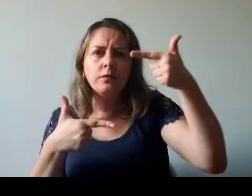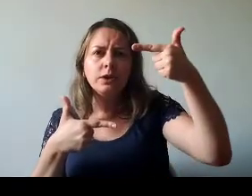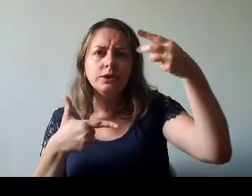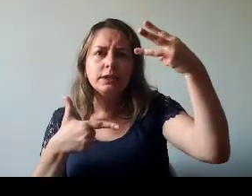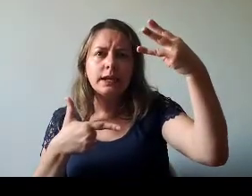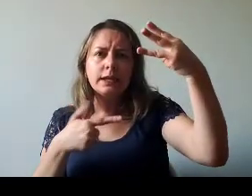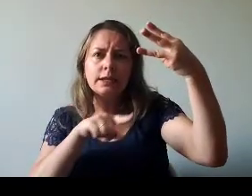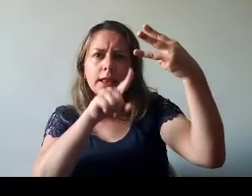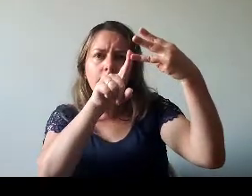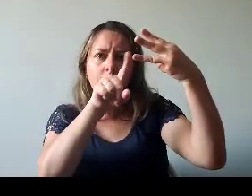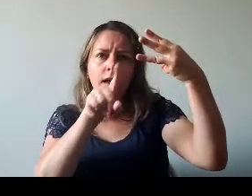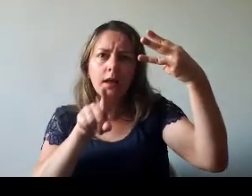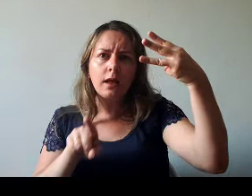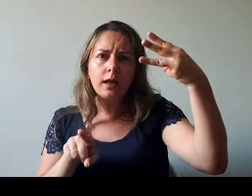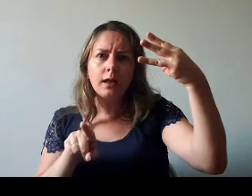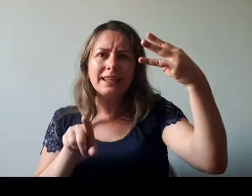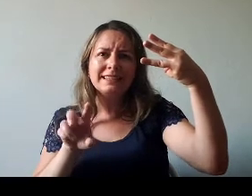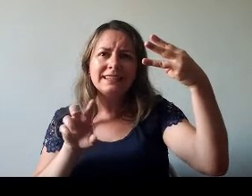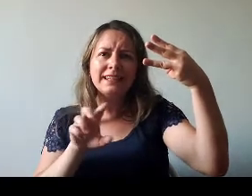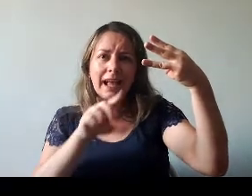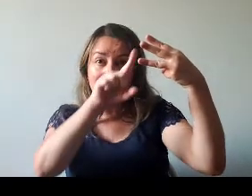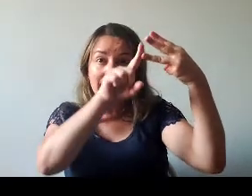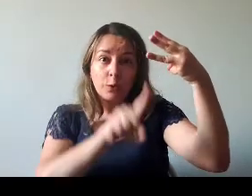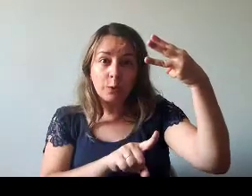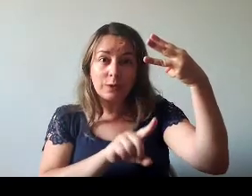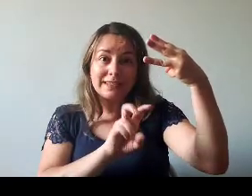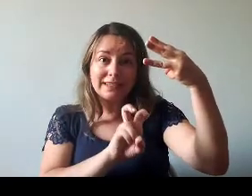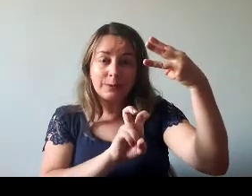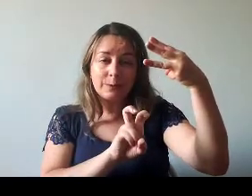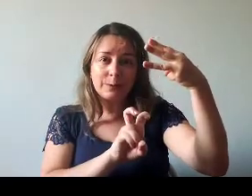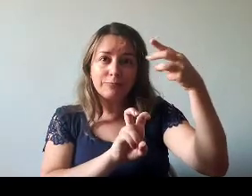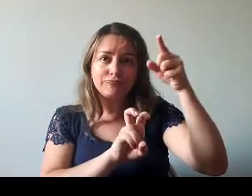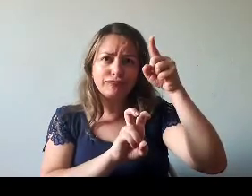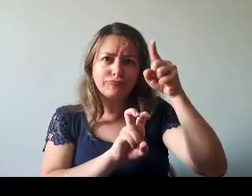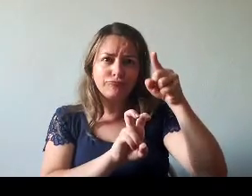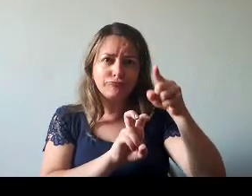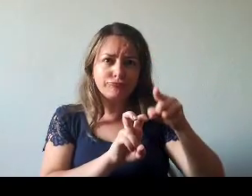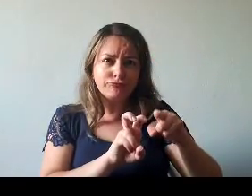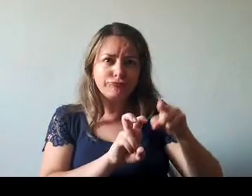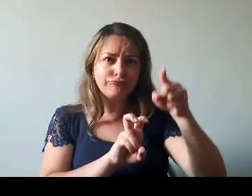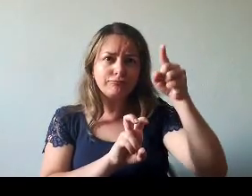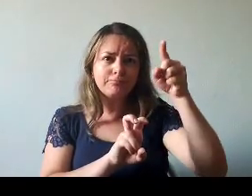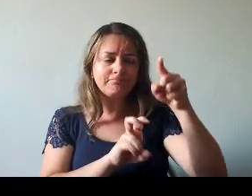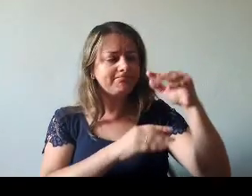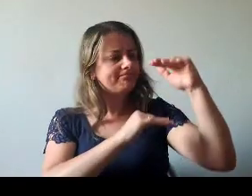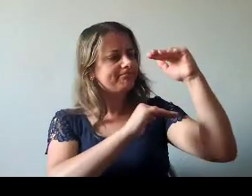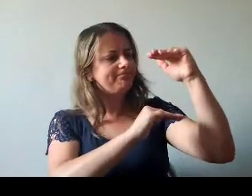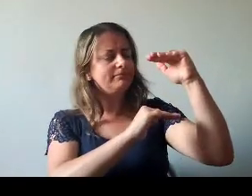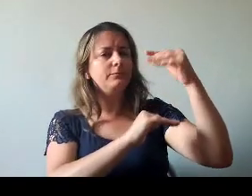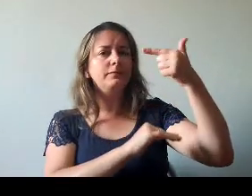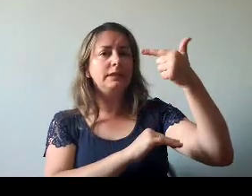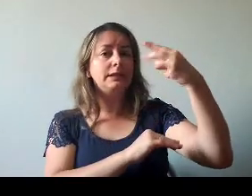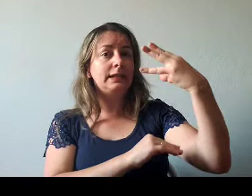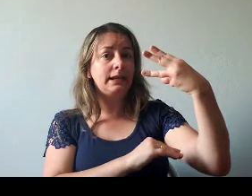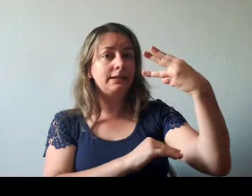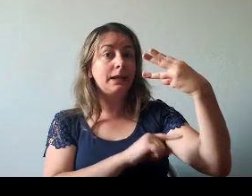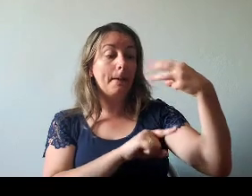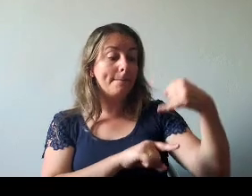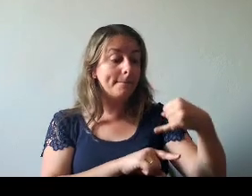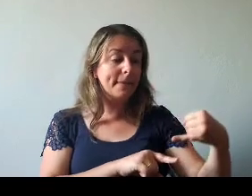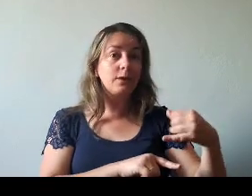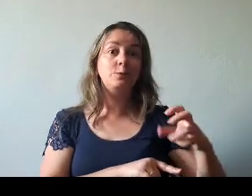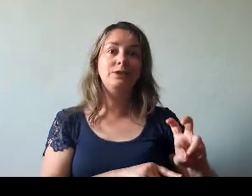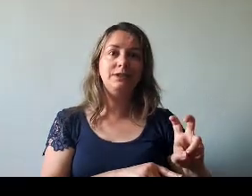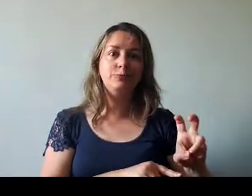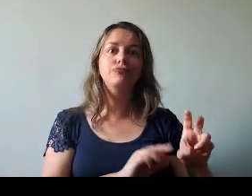5. Se ele vai do 23 até o 5, quanto que ele mede? 23 menos 5. 23 menos 5,